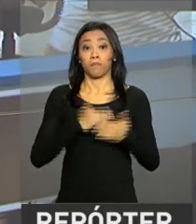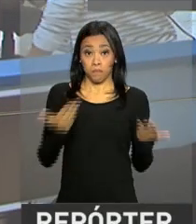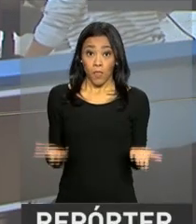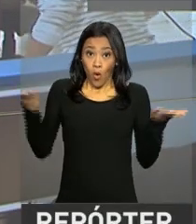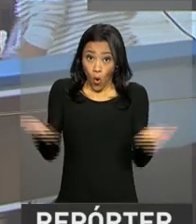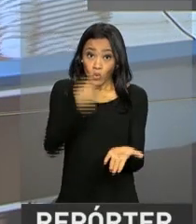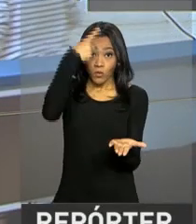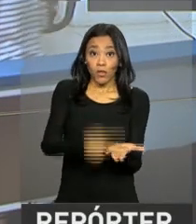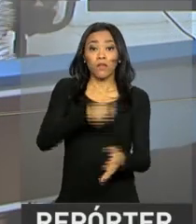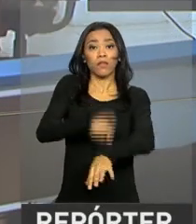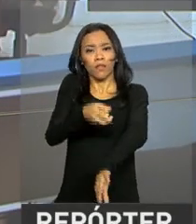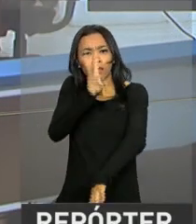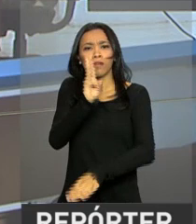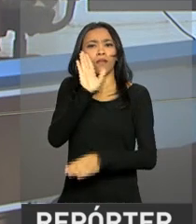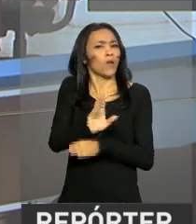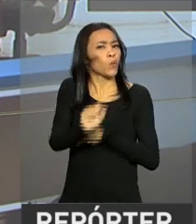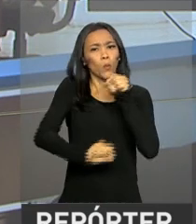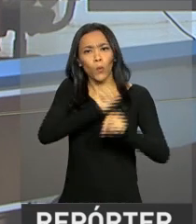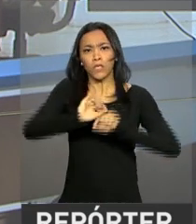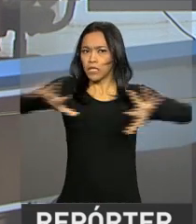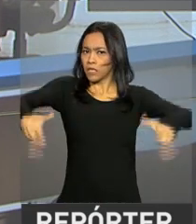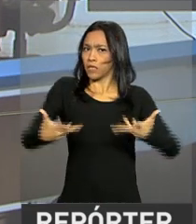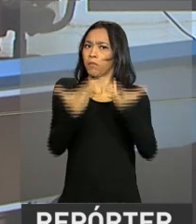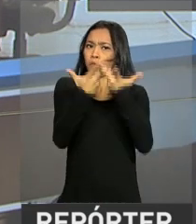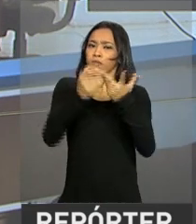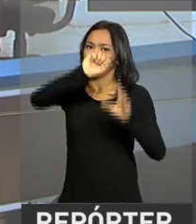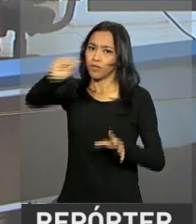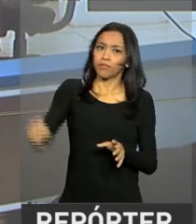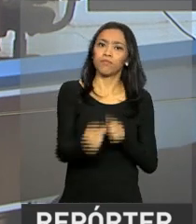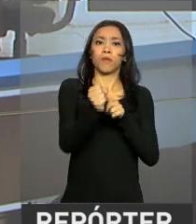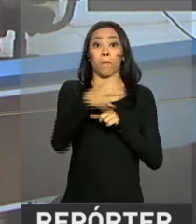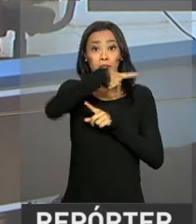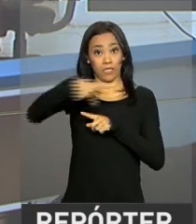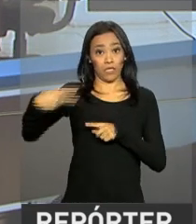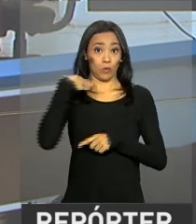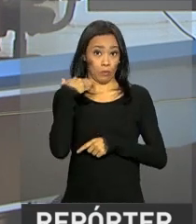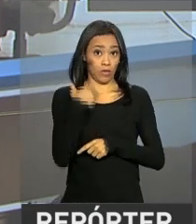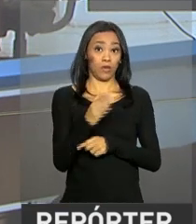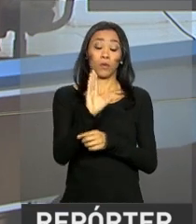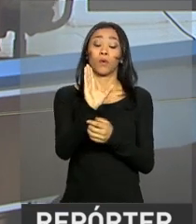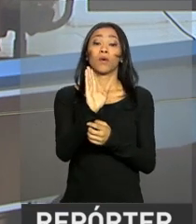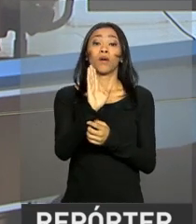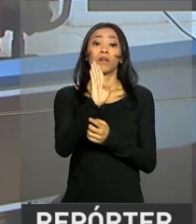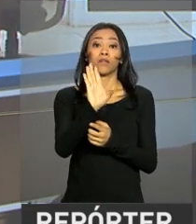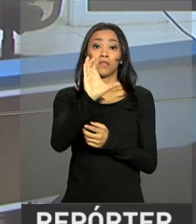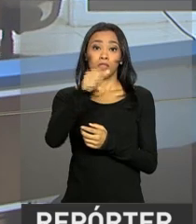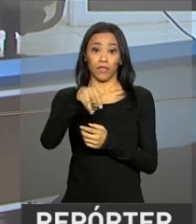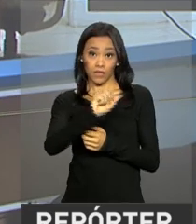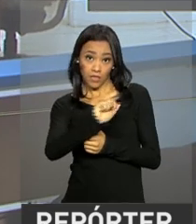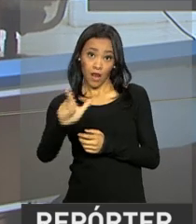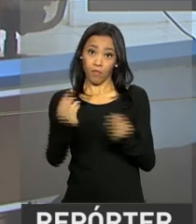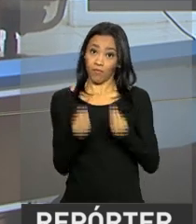marcada para hoje às 3 da tarde a c de transmissão do cargo de presidente do Banco Central Alexandre tombini paraan goldfine o